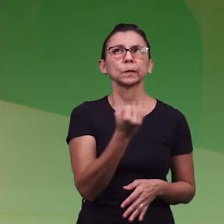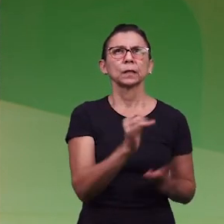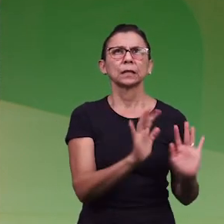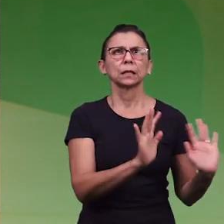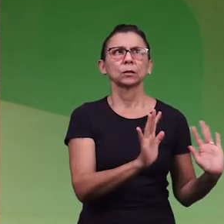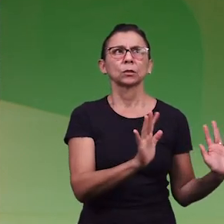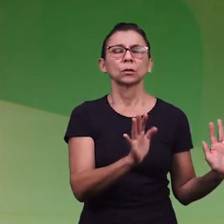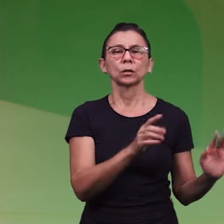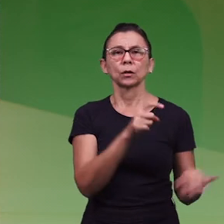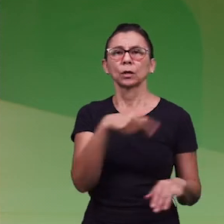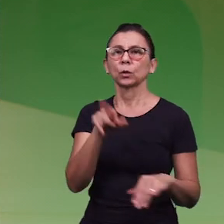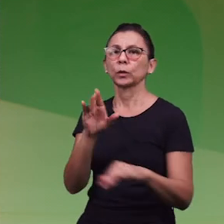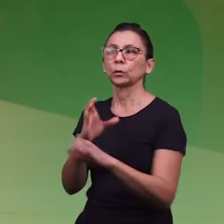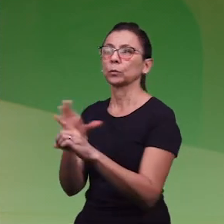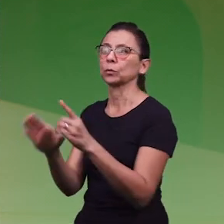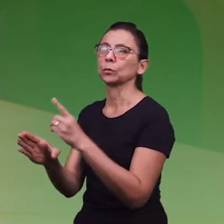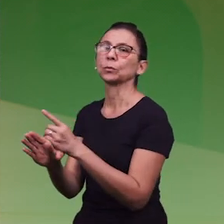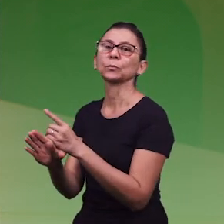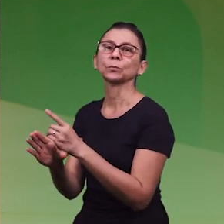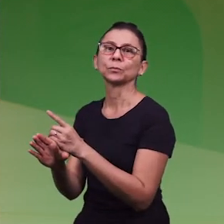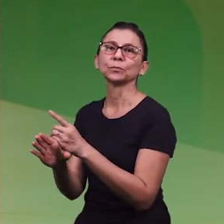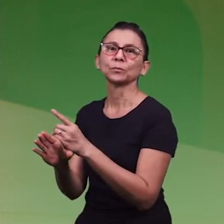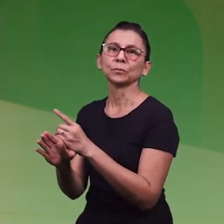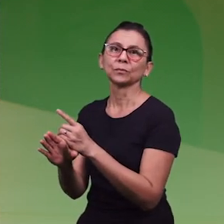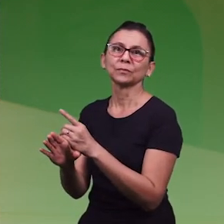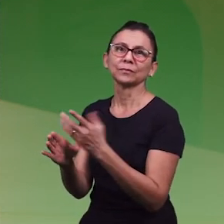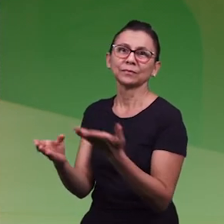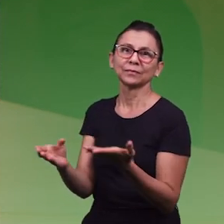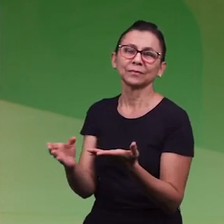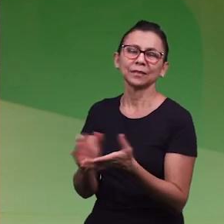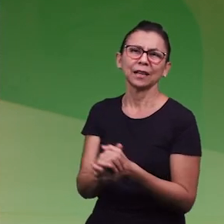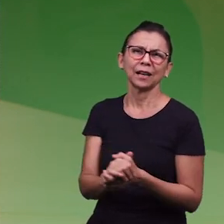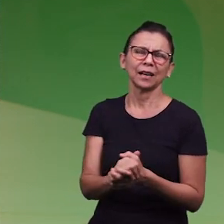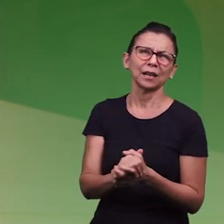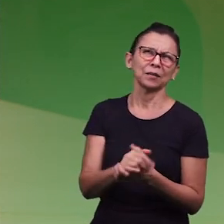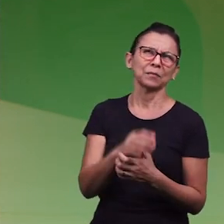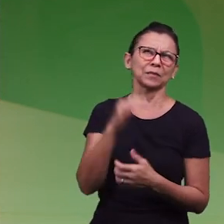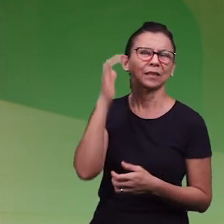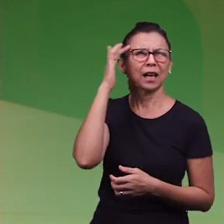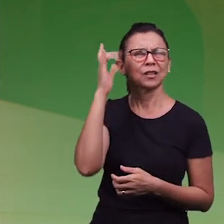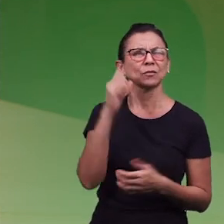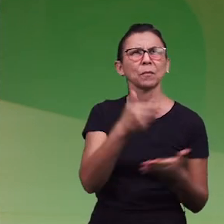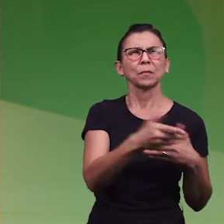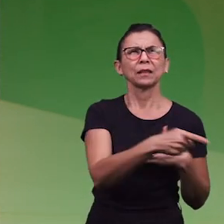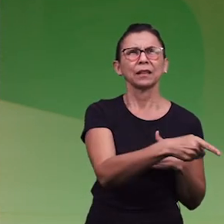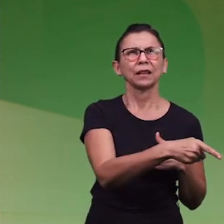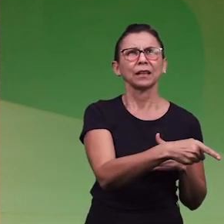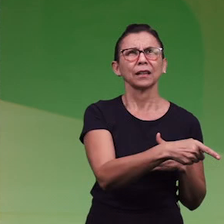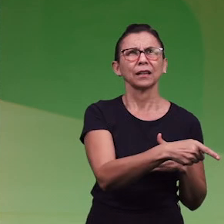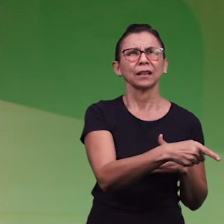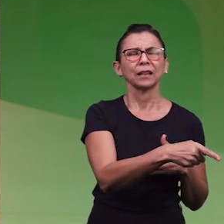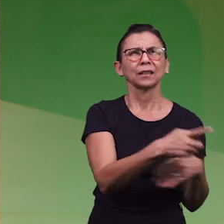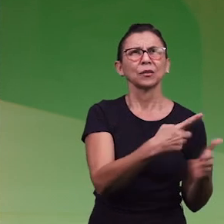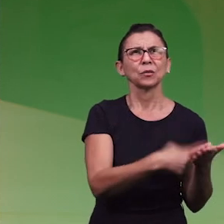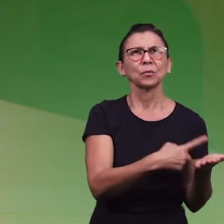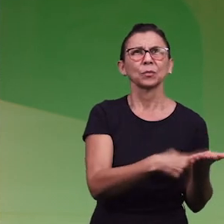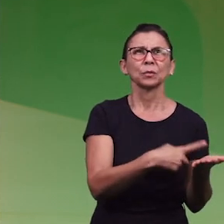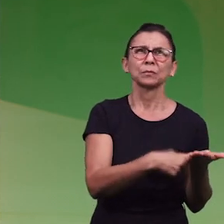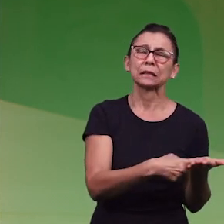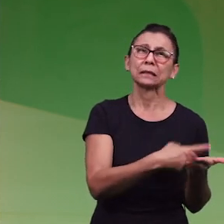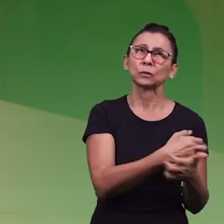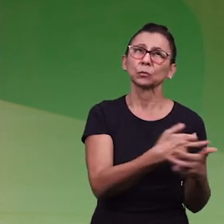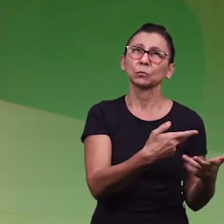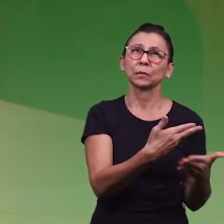ali, naquele compromisso, pode ser até que ele tenha perdido alguma coisa, mas no culto ele ganhou fé. Então ele ganhou fé, ele tem